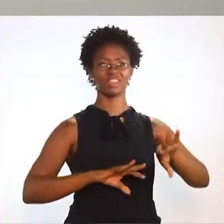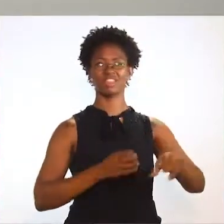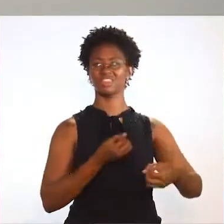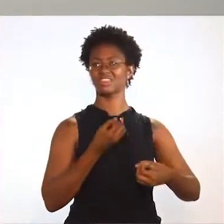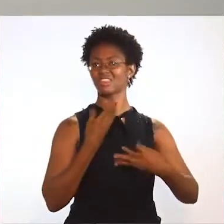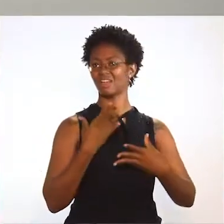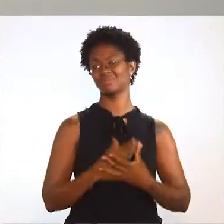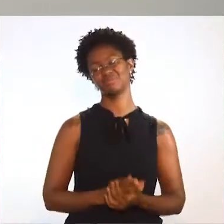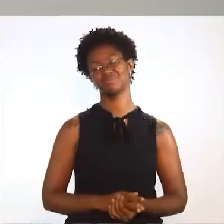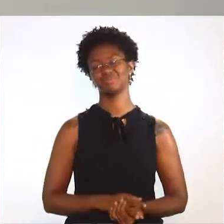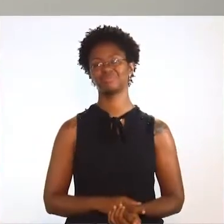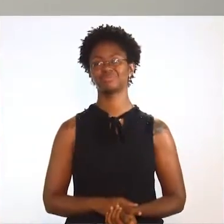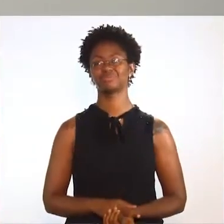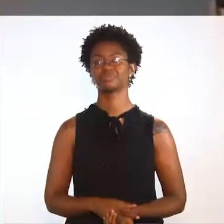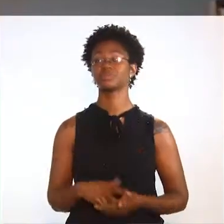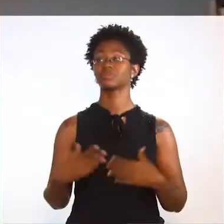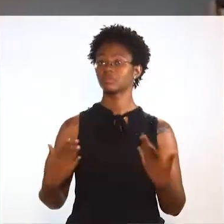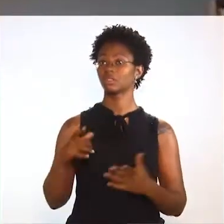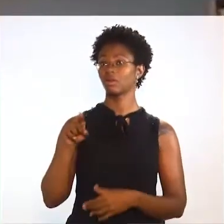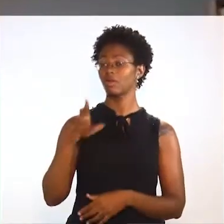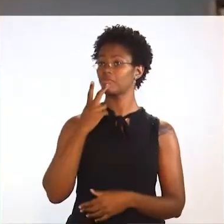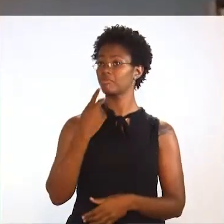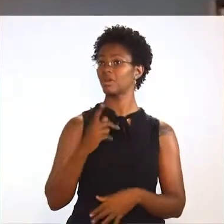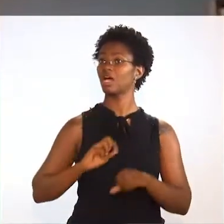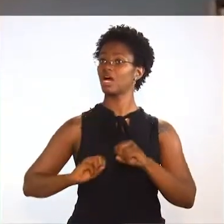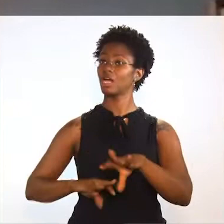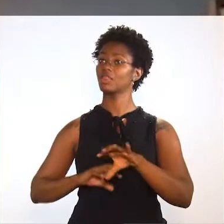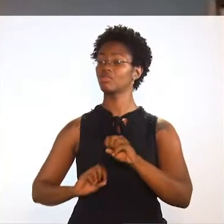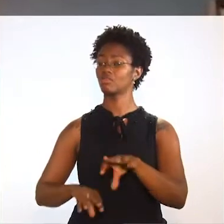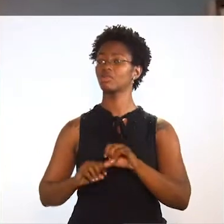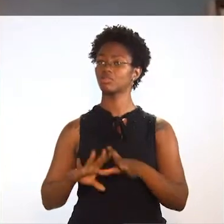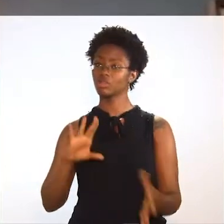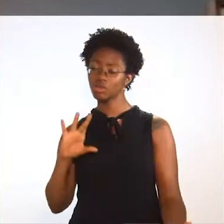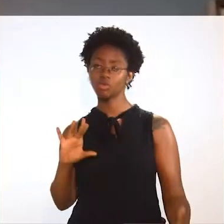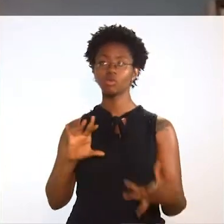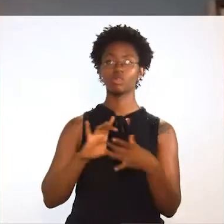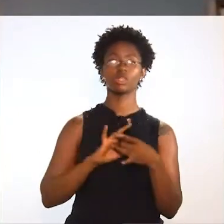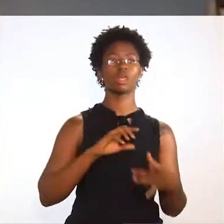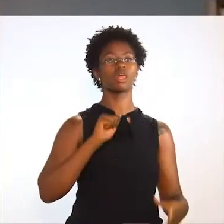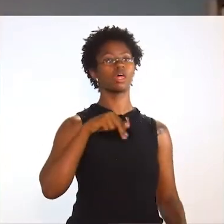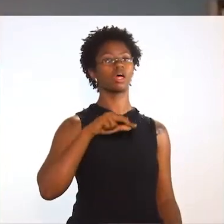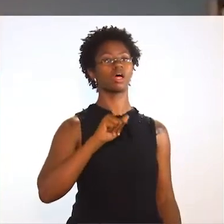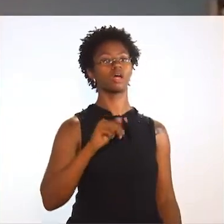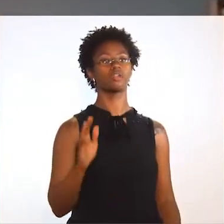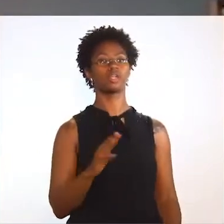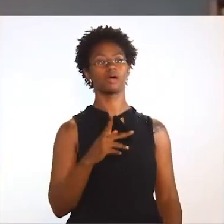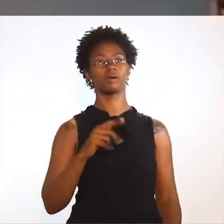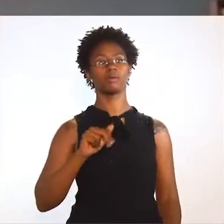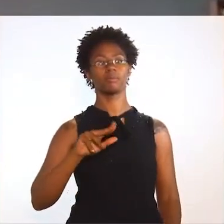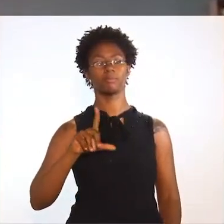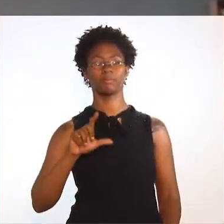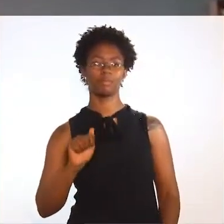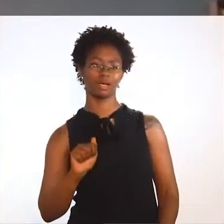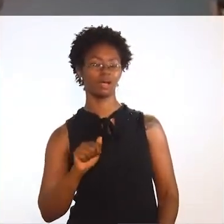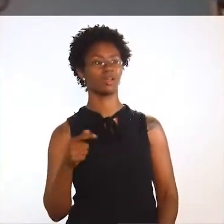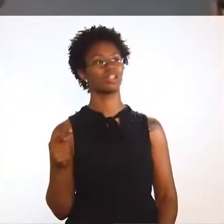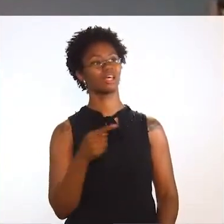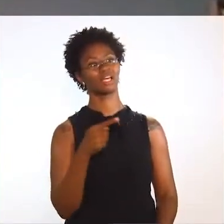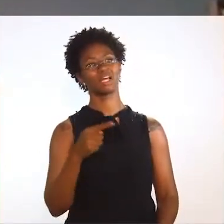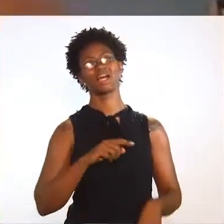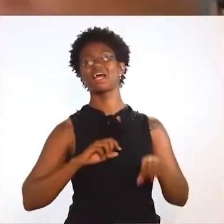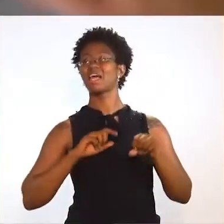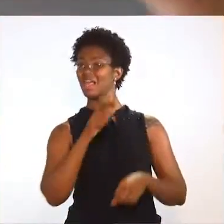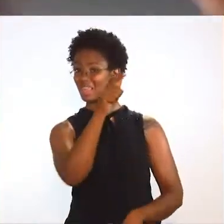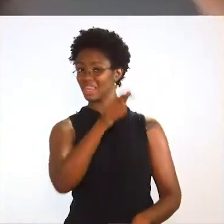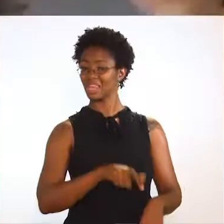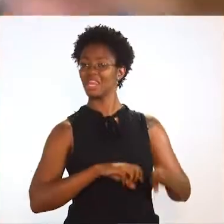feito. E nessa questão da educação é que a gente conecta aí com a Ana Paula, Ana Paula Salles, né,